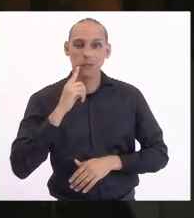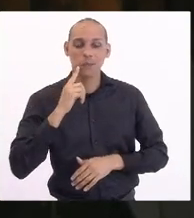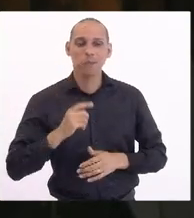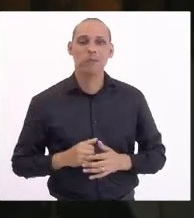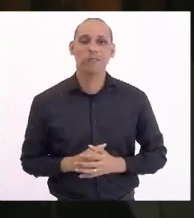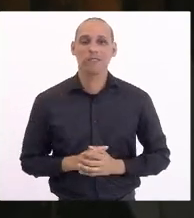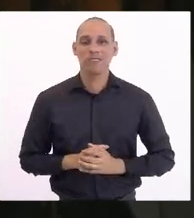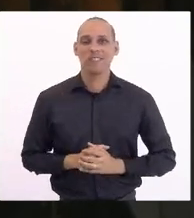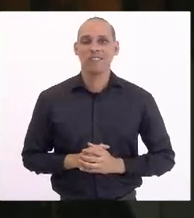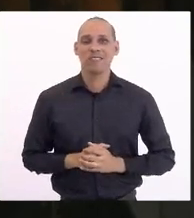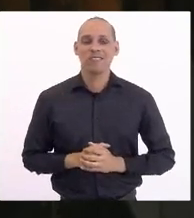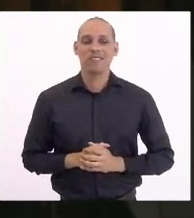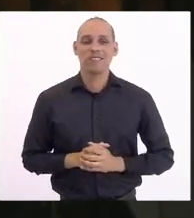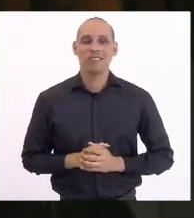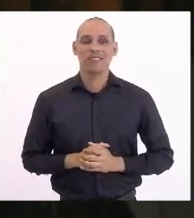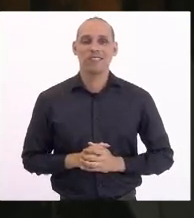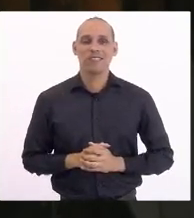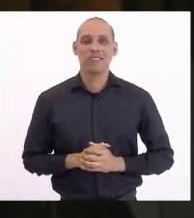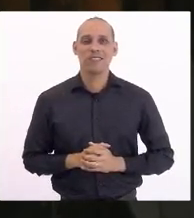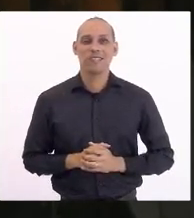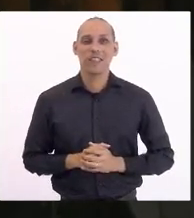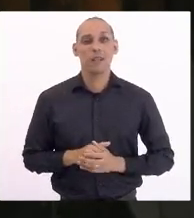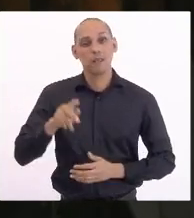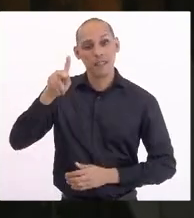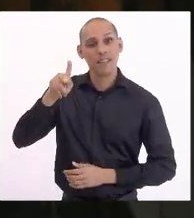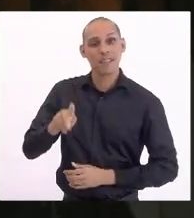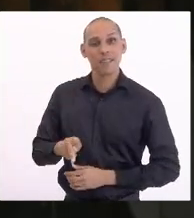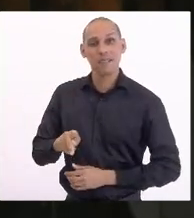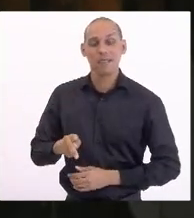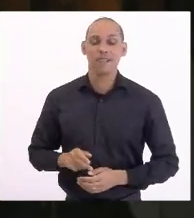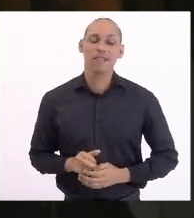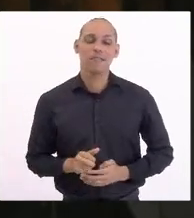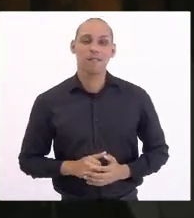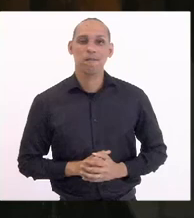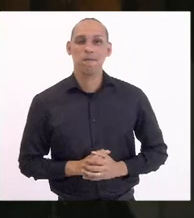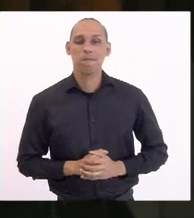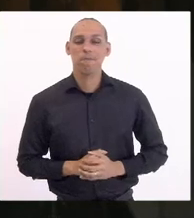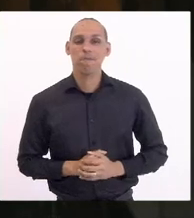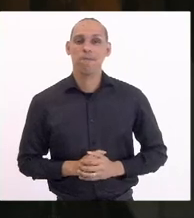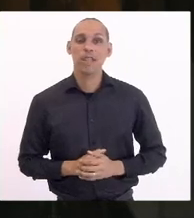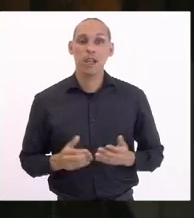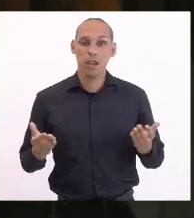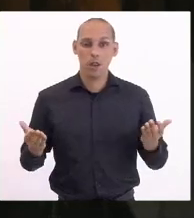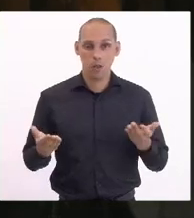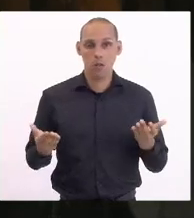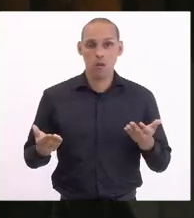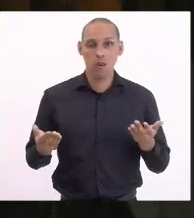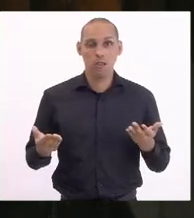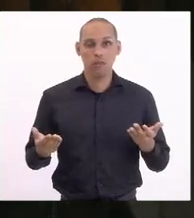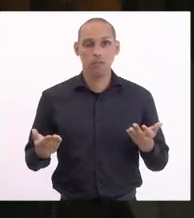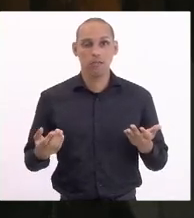auditiva. Senhora presidente, eu hoje estou